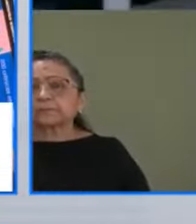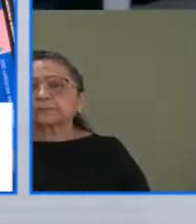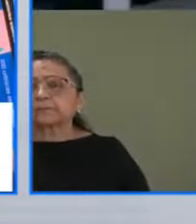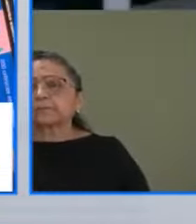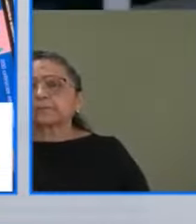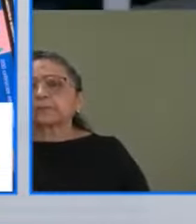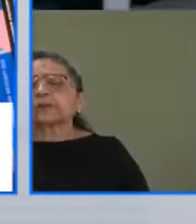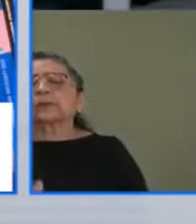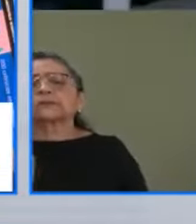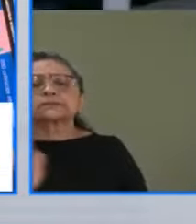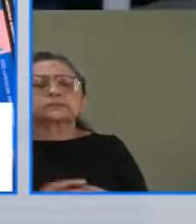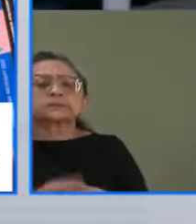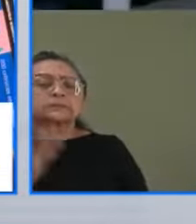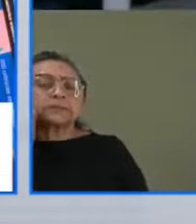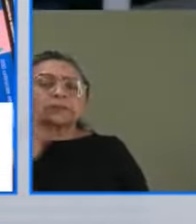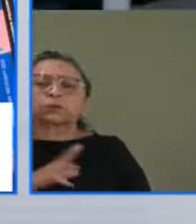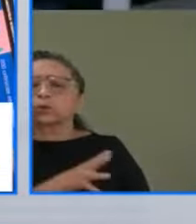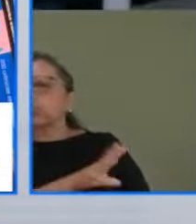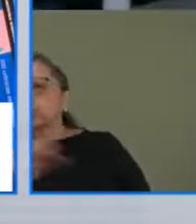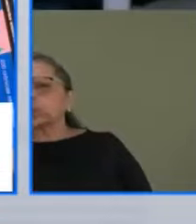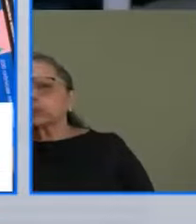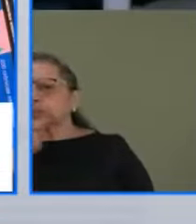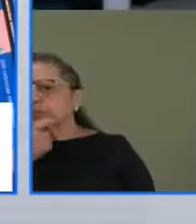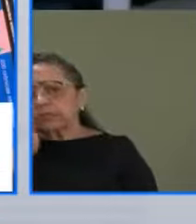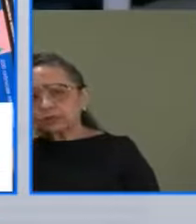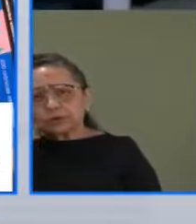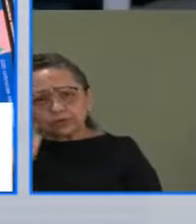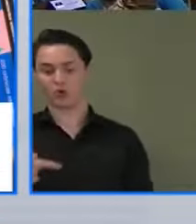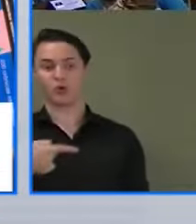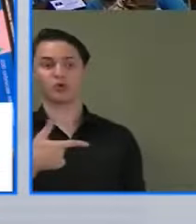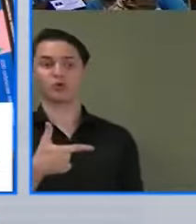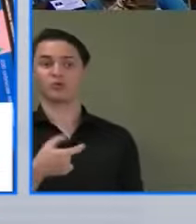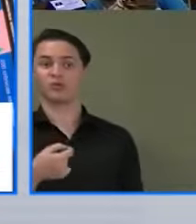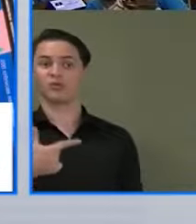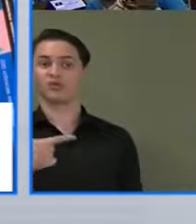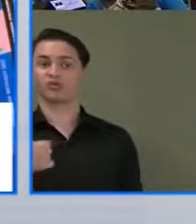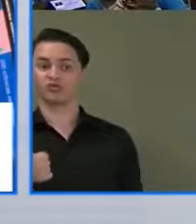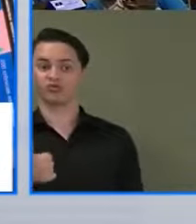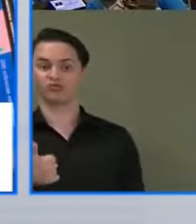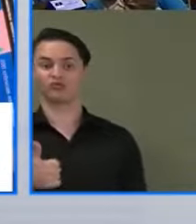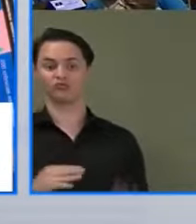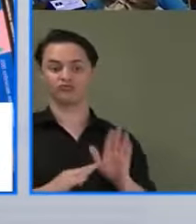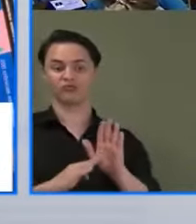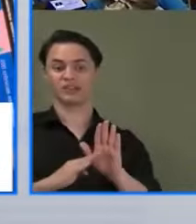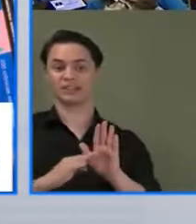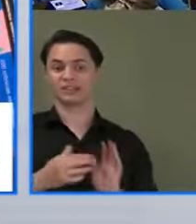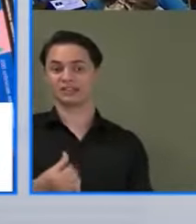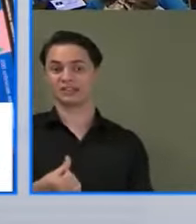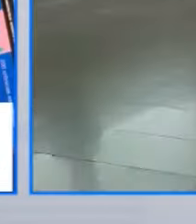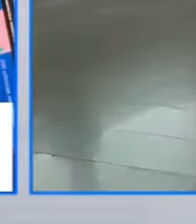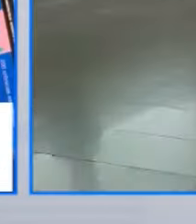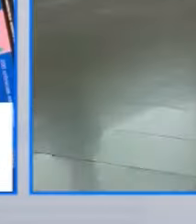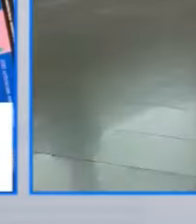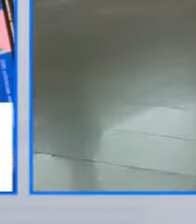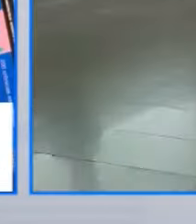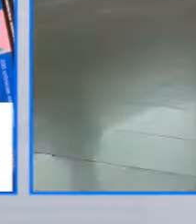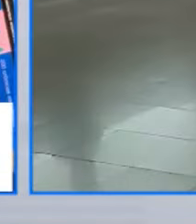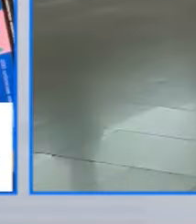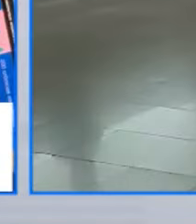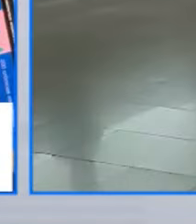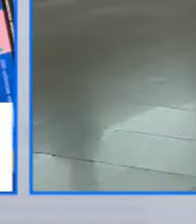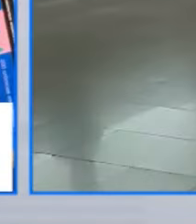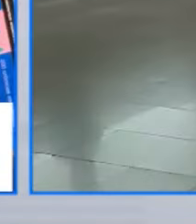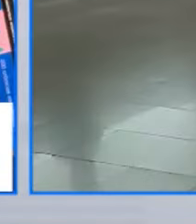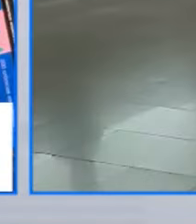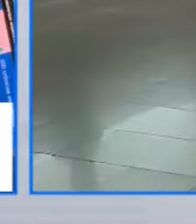limpa é um desses raríssimos temas em que houve essa grande mobilização Nacional em